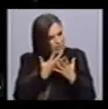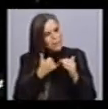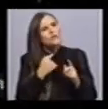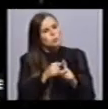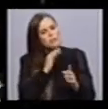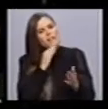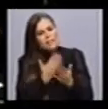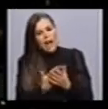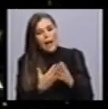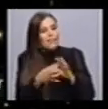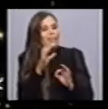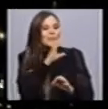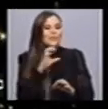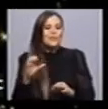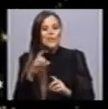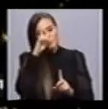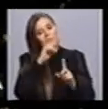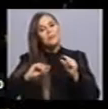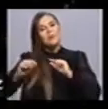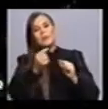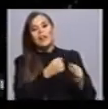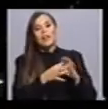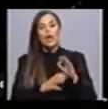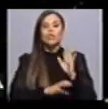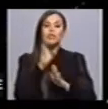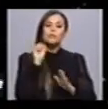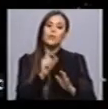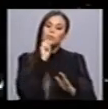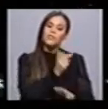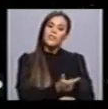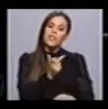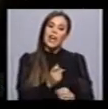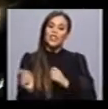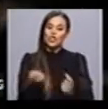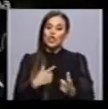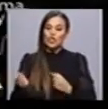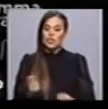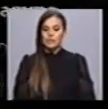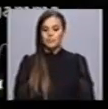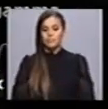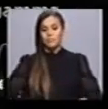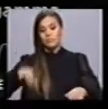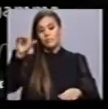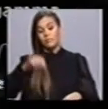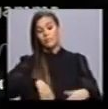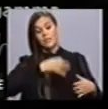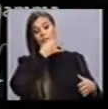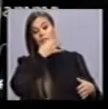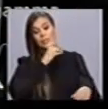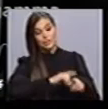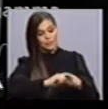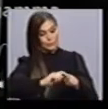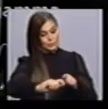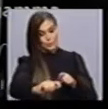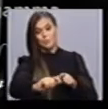óbvio, científica, para discutir sobre as condições de habitabilidade que possam ter este tipo de estrelas. Mas, olha, já que estamos numa maré, digamos, de